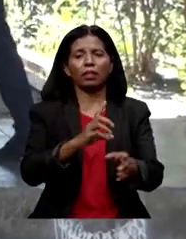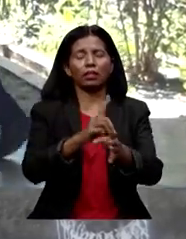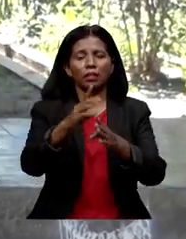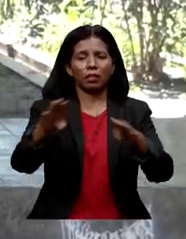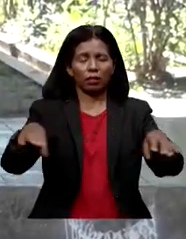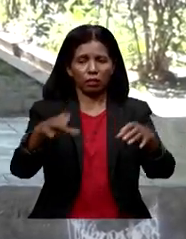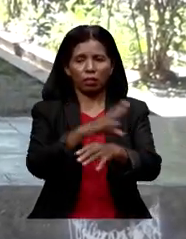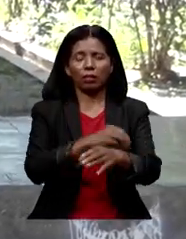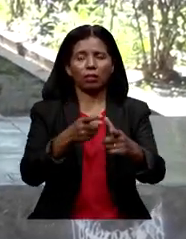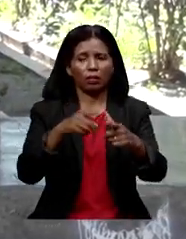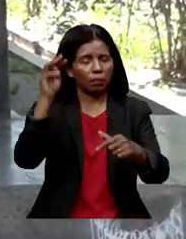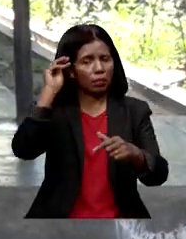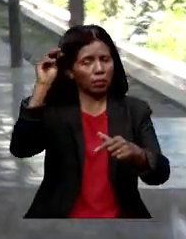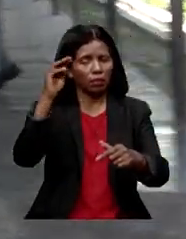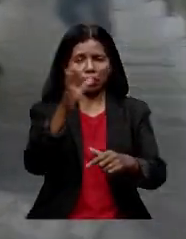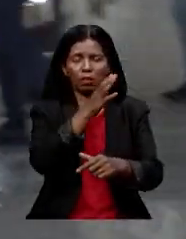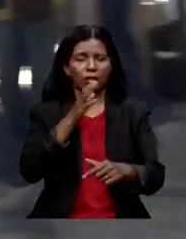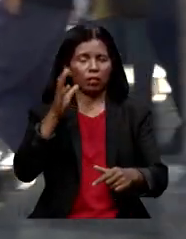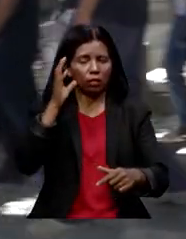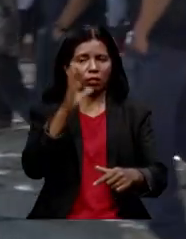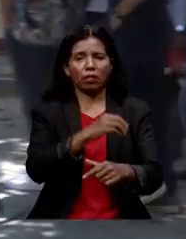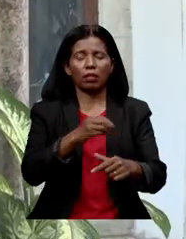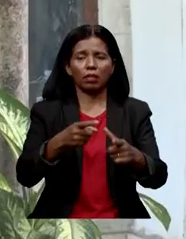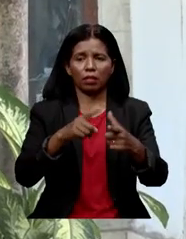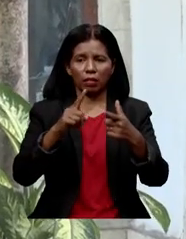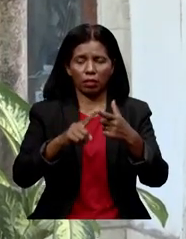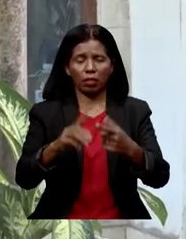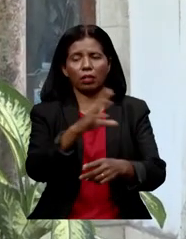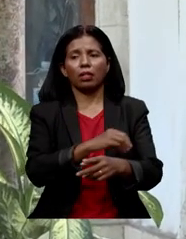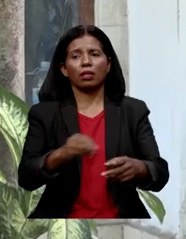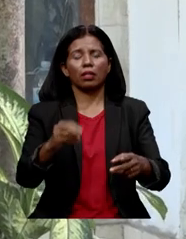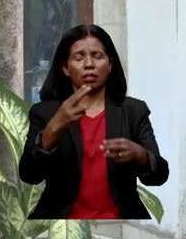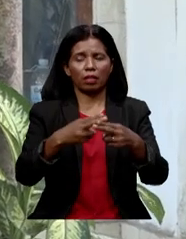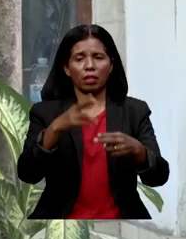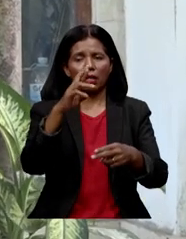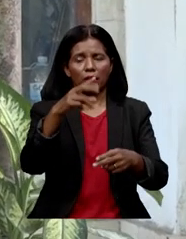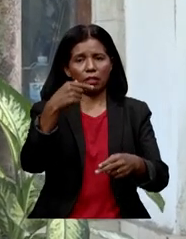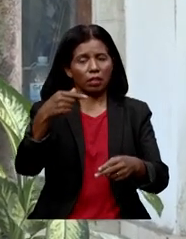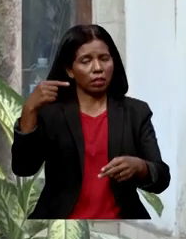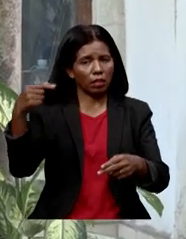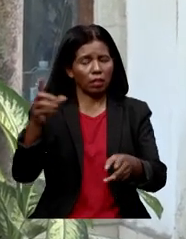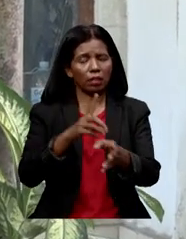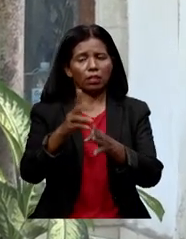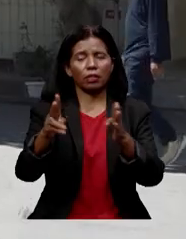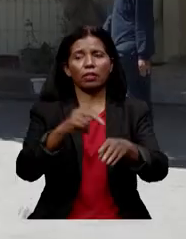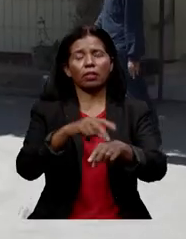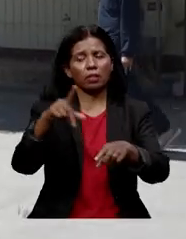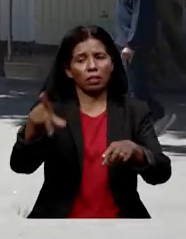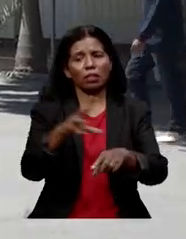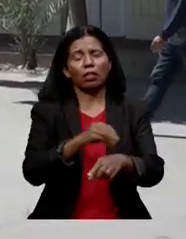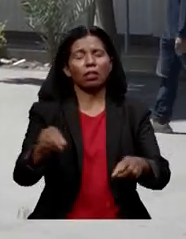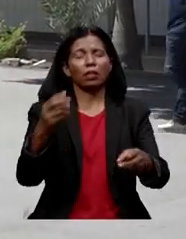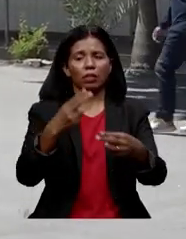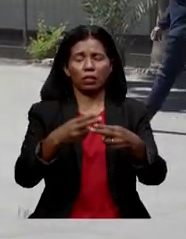Serviço Corporativo, Ministério Agricultura, Pescas, Pecuária e Floresta, o inicial Eri Jigejige, no Diretor Nacional Aprovisionamento, o